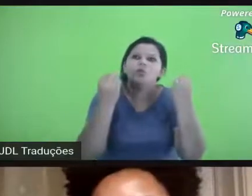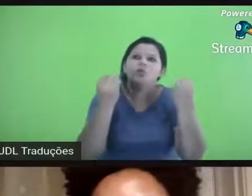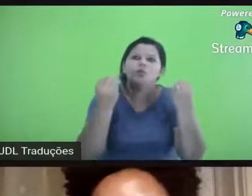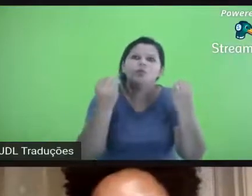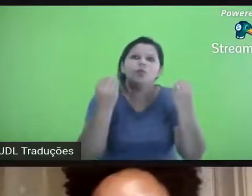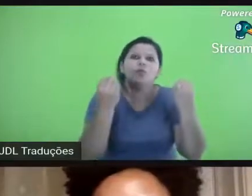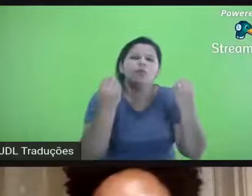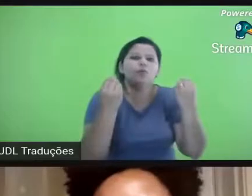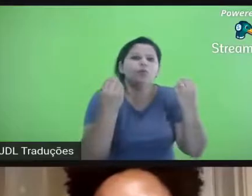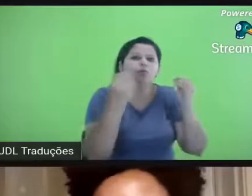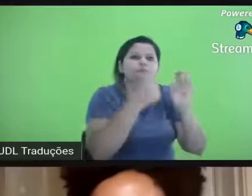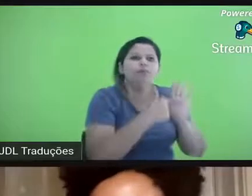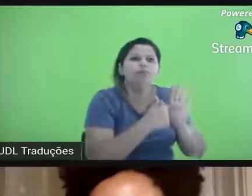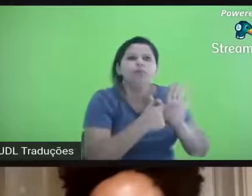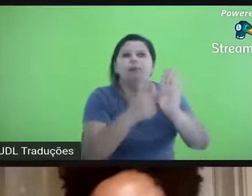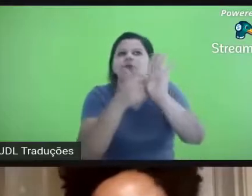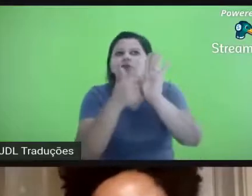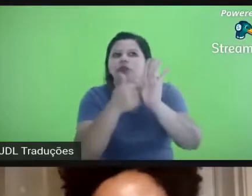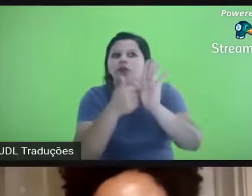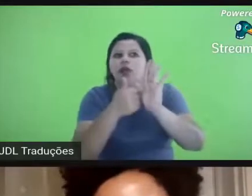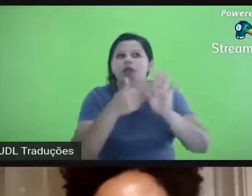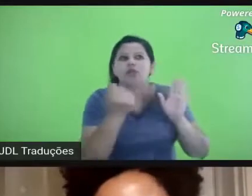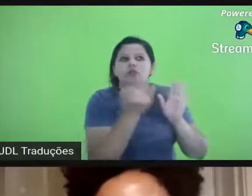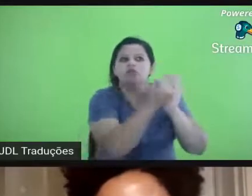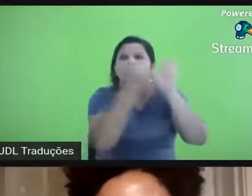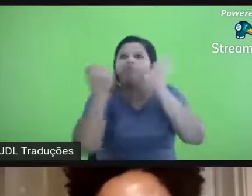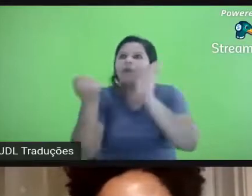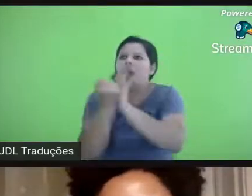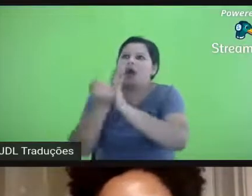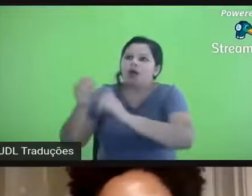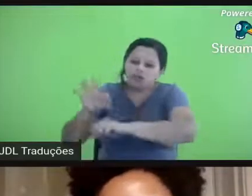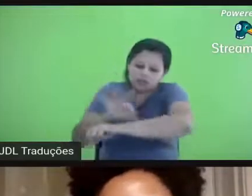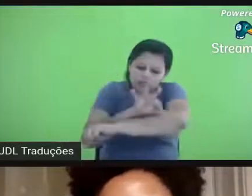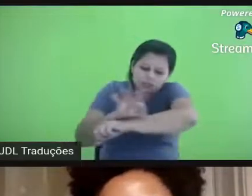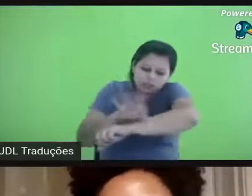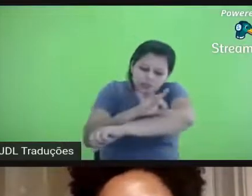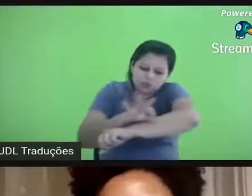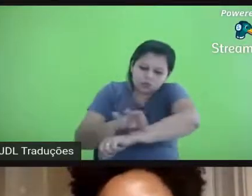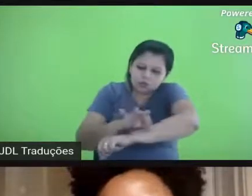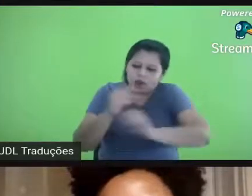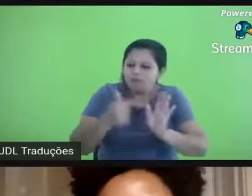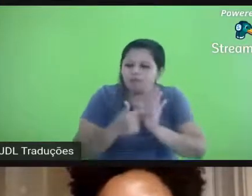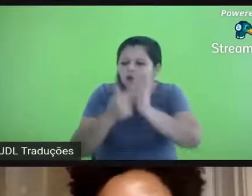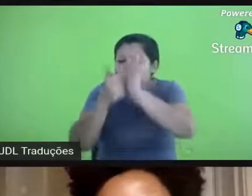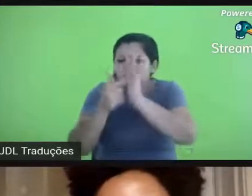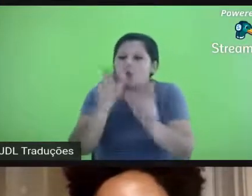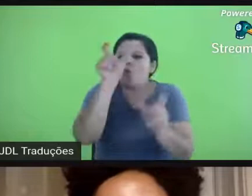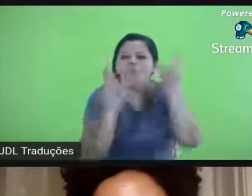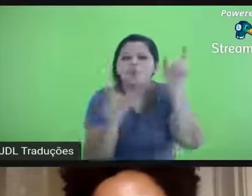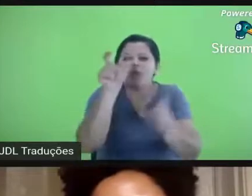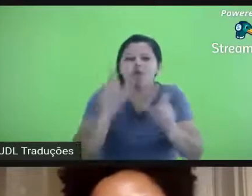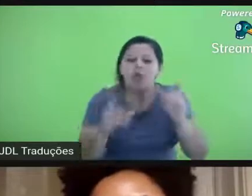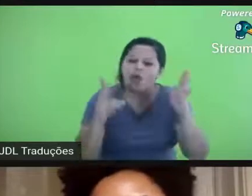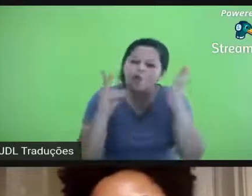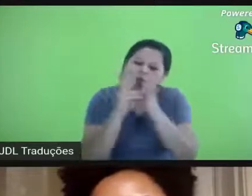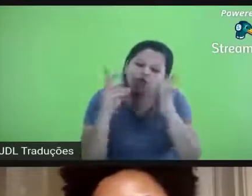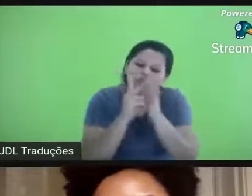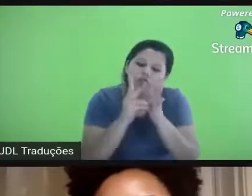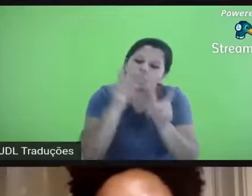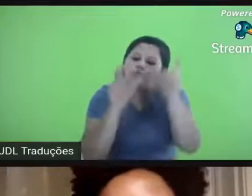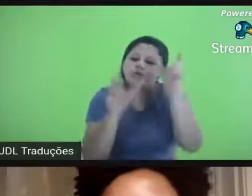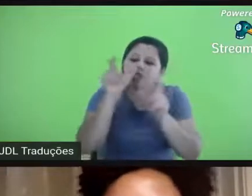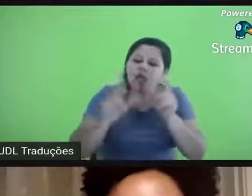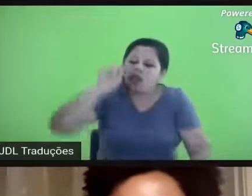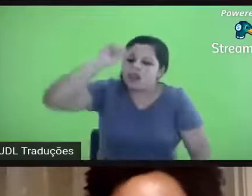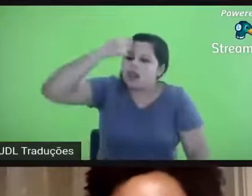dizer, através dos símbolos que a arquitetura nos proporciona, o que é ser indígena, o que é ser negro